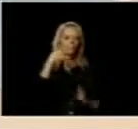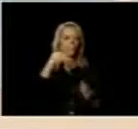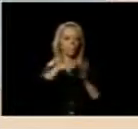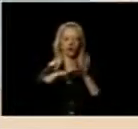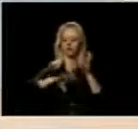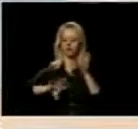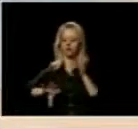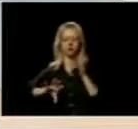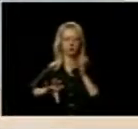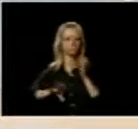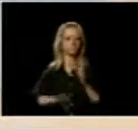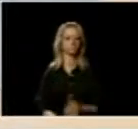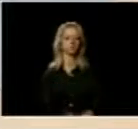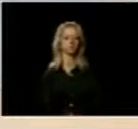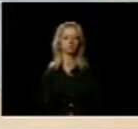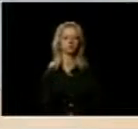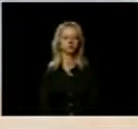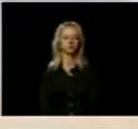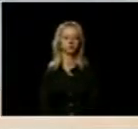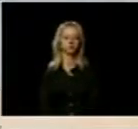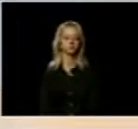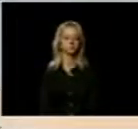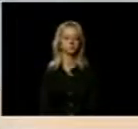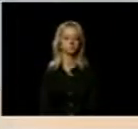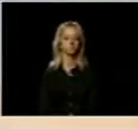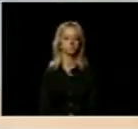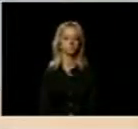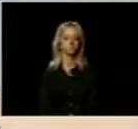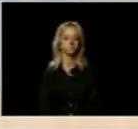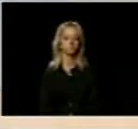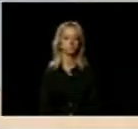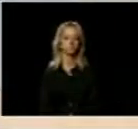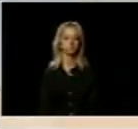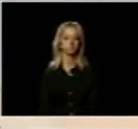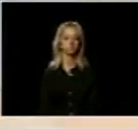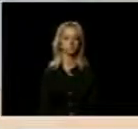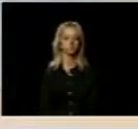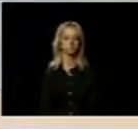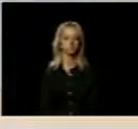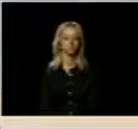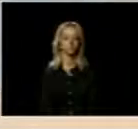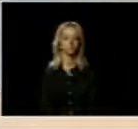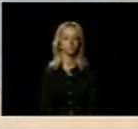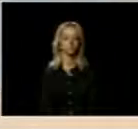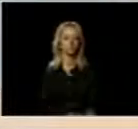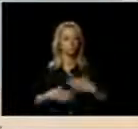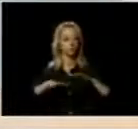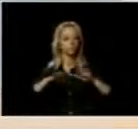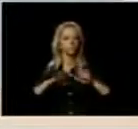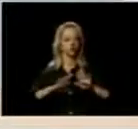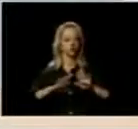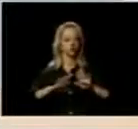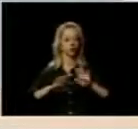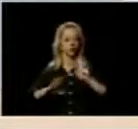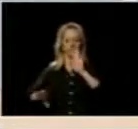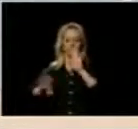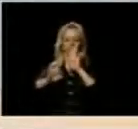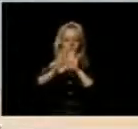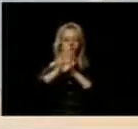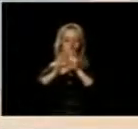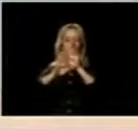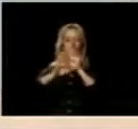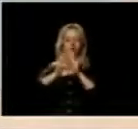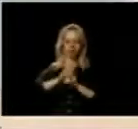E parou de frente de uma casa onde interna pessoas com problema